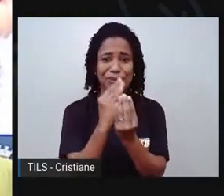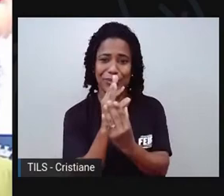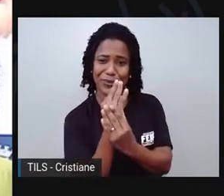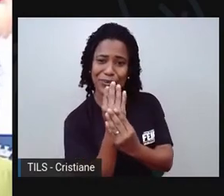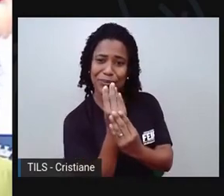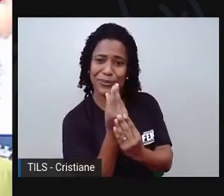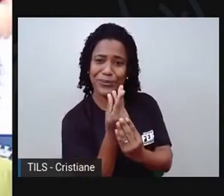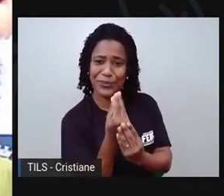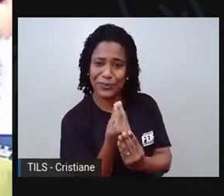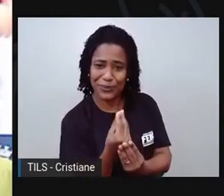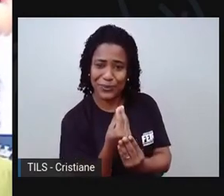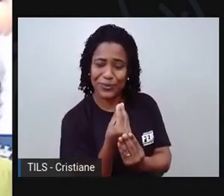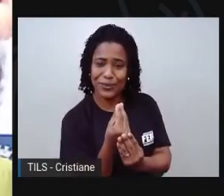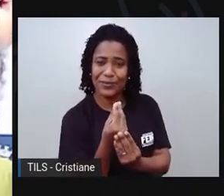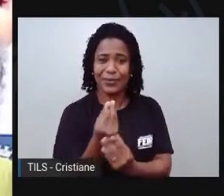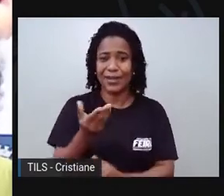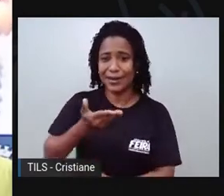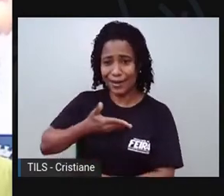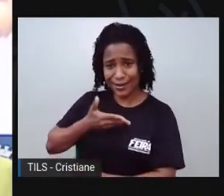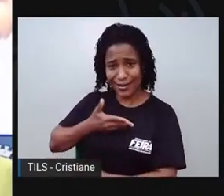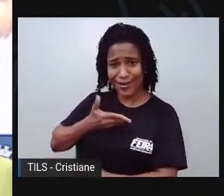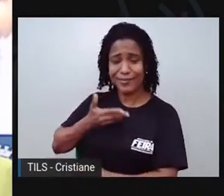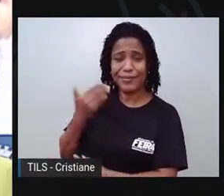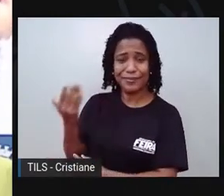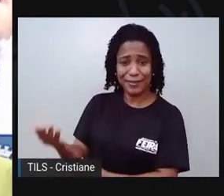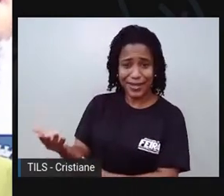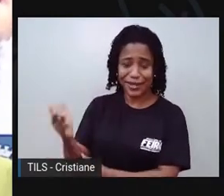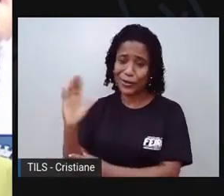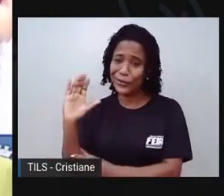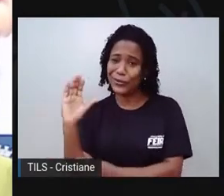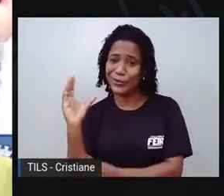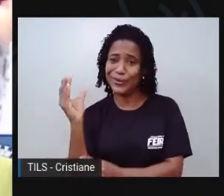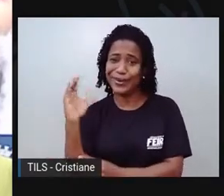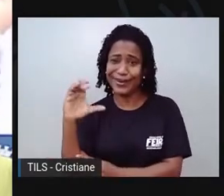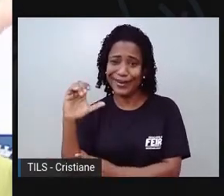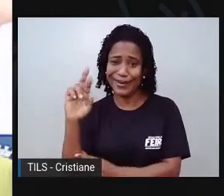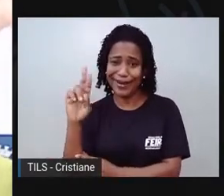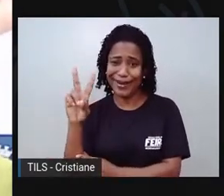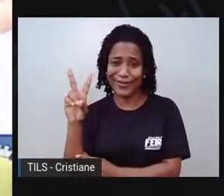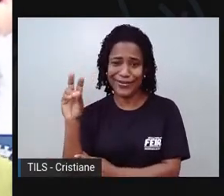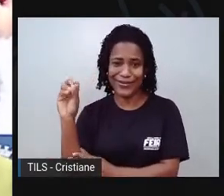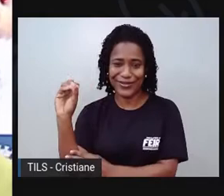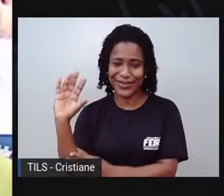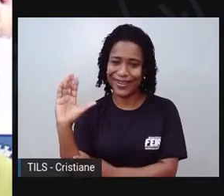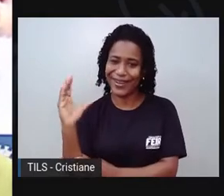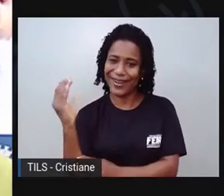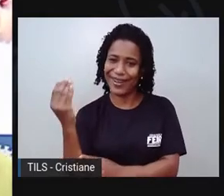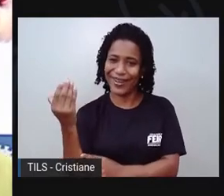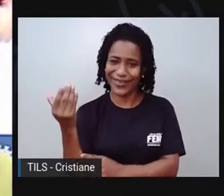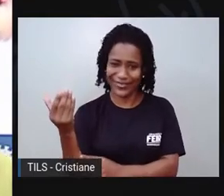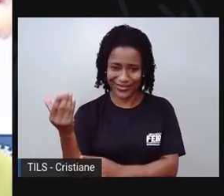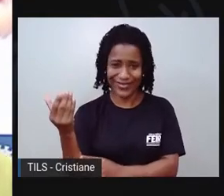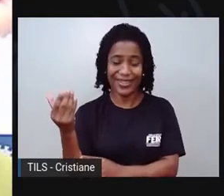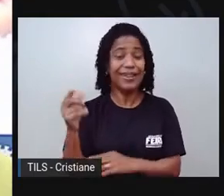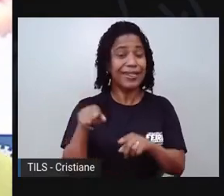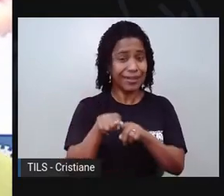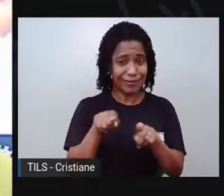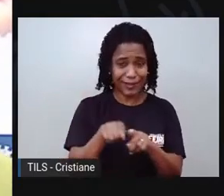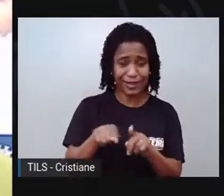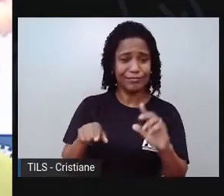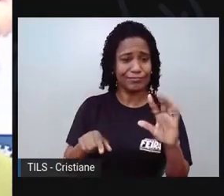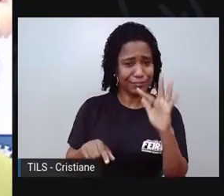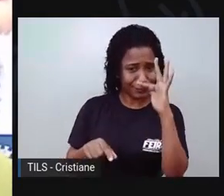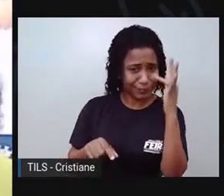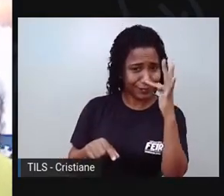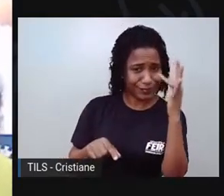ficava amiga do cravo, que era outra flor do jardim que também tinha no jardim da casa da minha avó. E são flores